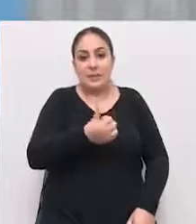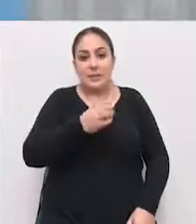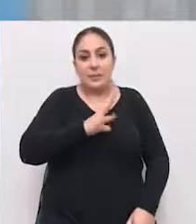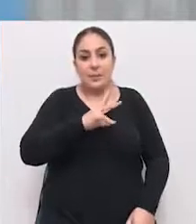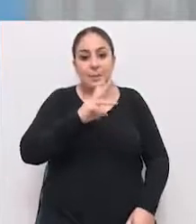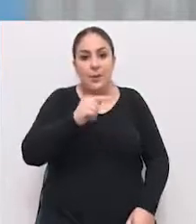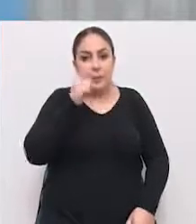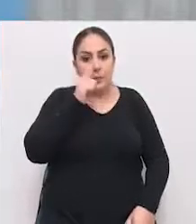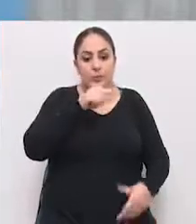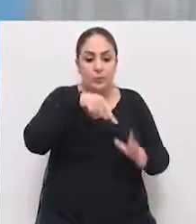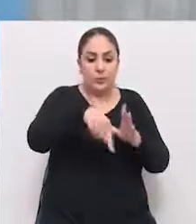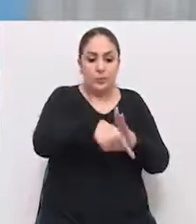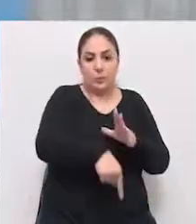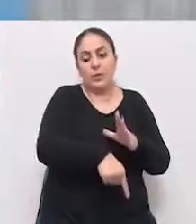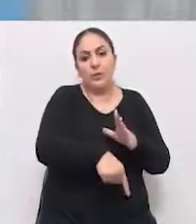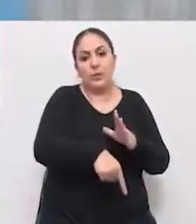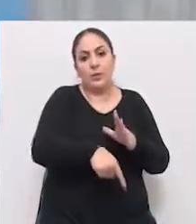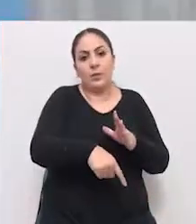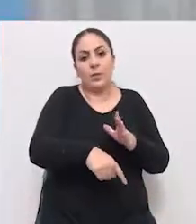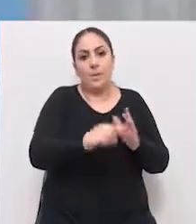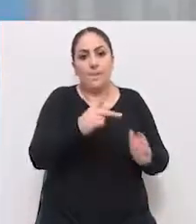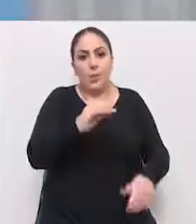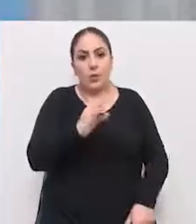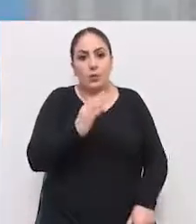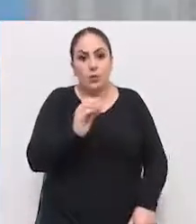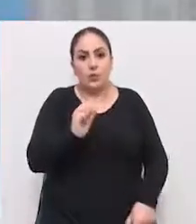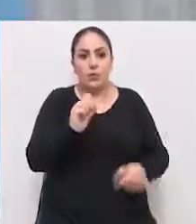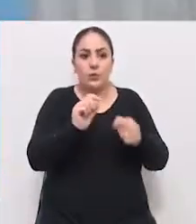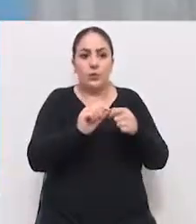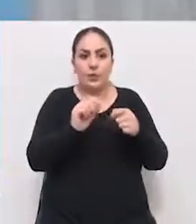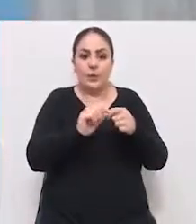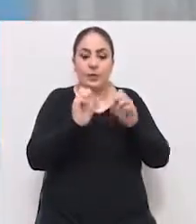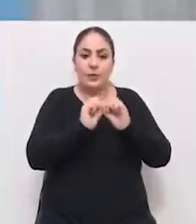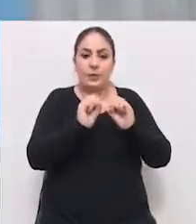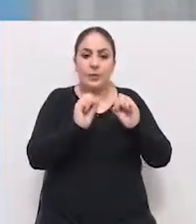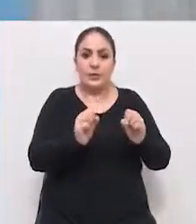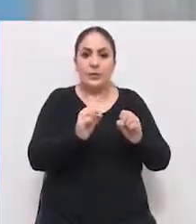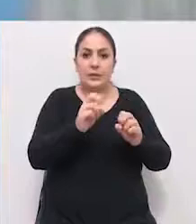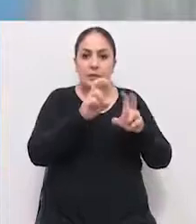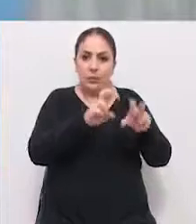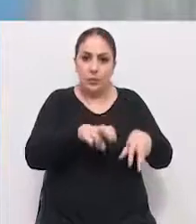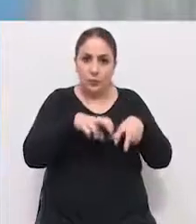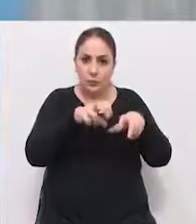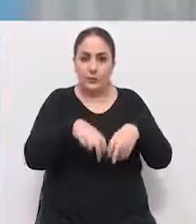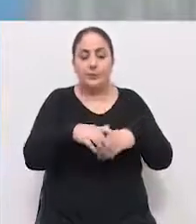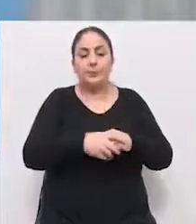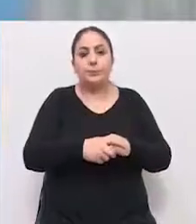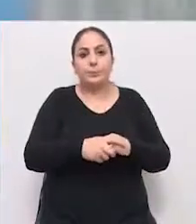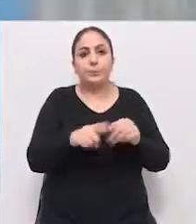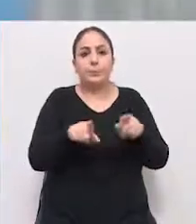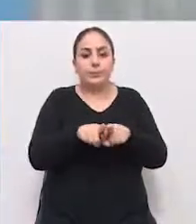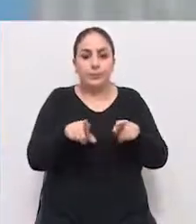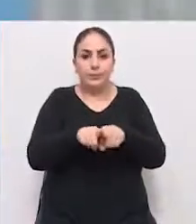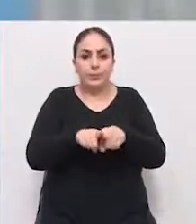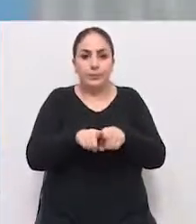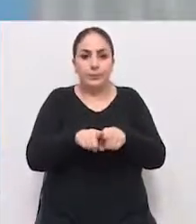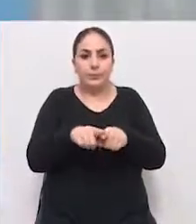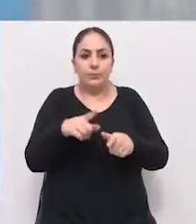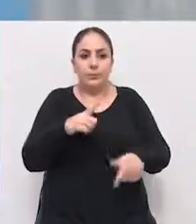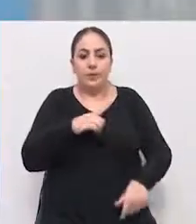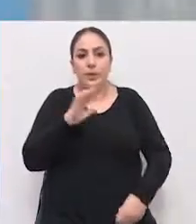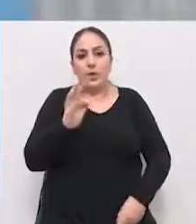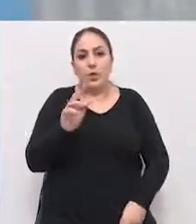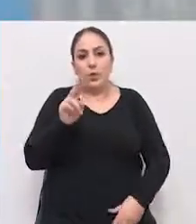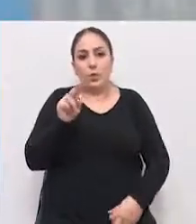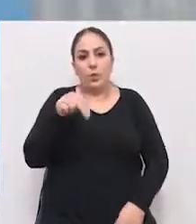6 milhões para perfuração de poços que serão feitos através da Secretaria da Agricultura. E